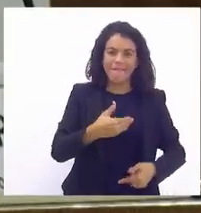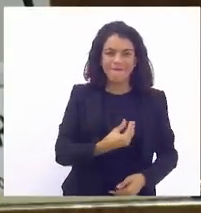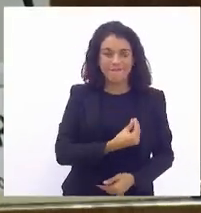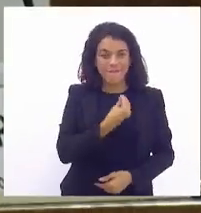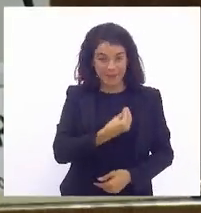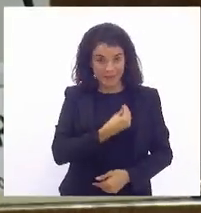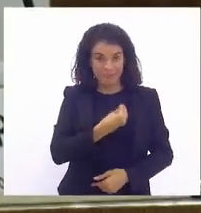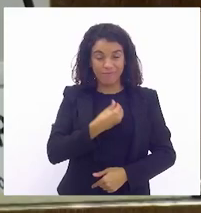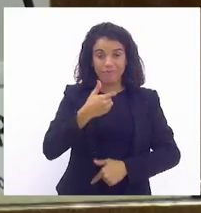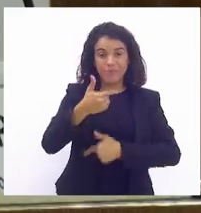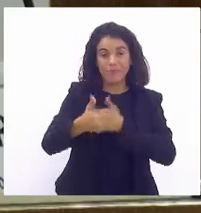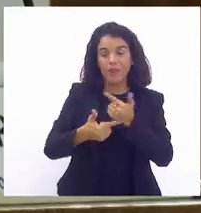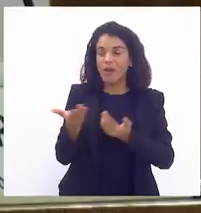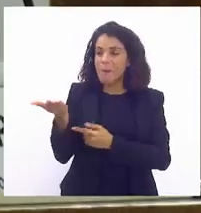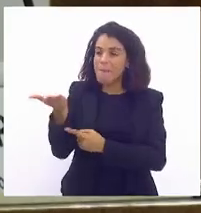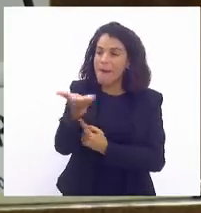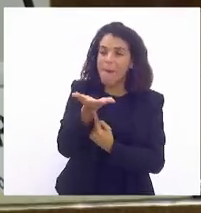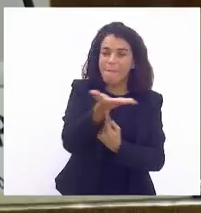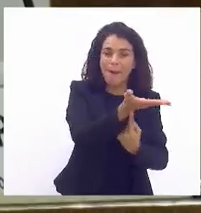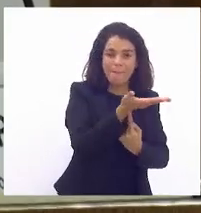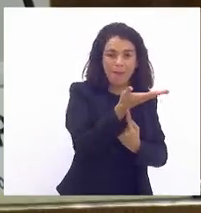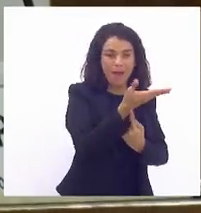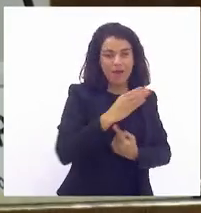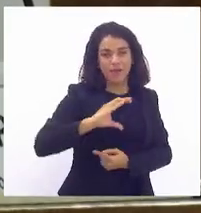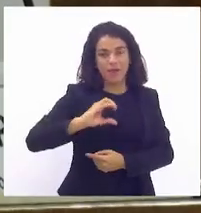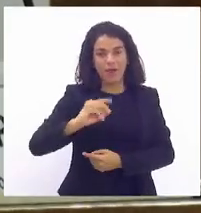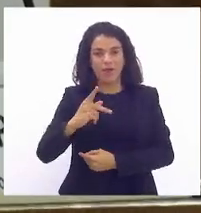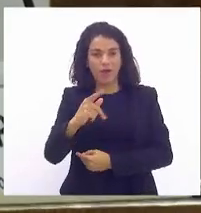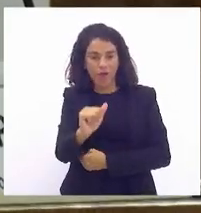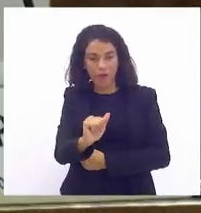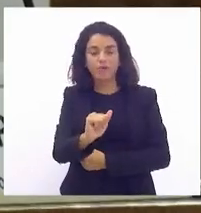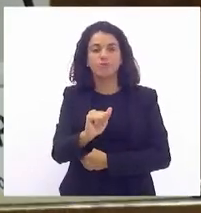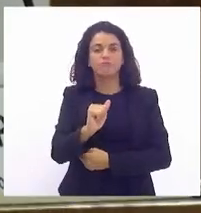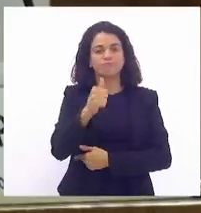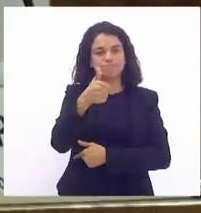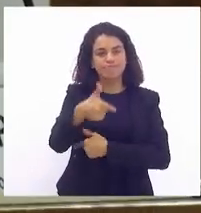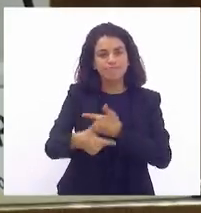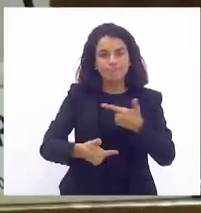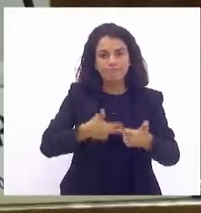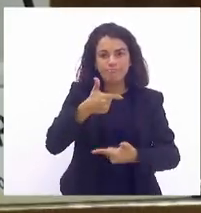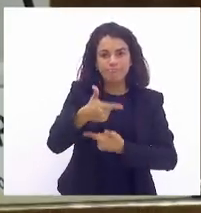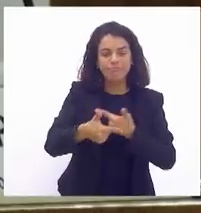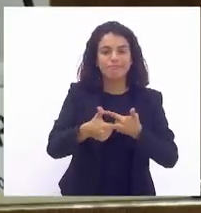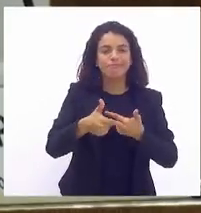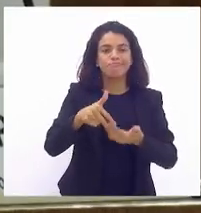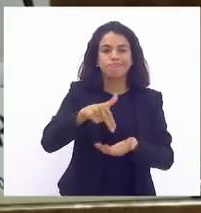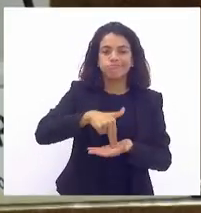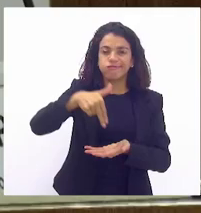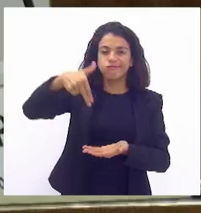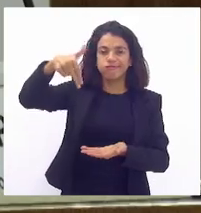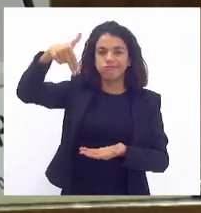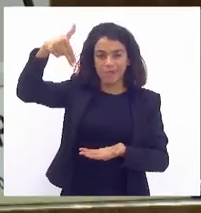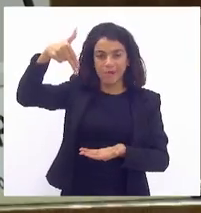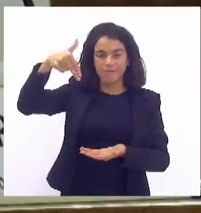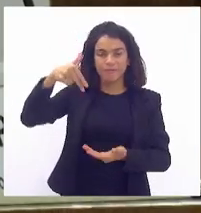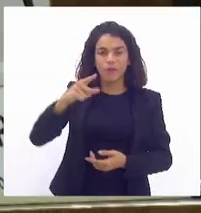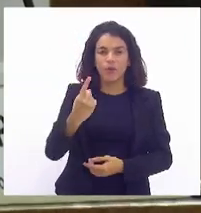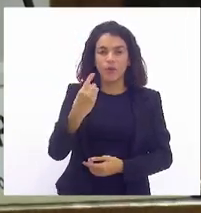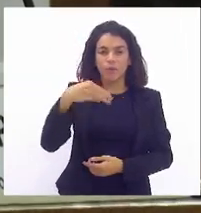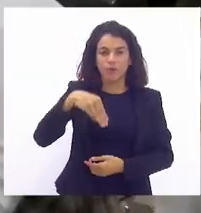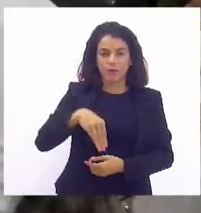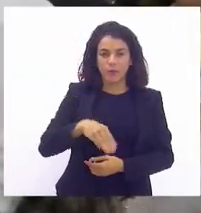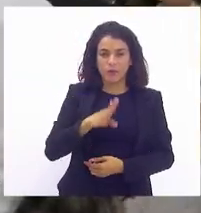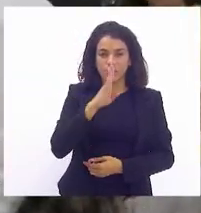da Câmara dos Vereadores de Volta Redonda e que fez sua Páscoa recentemente. Porém, vamos fazer um minuto de silêncio, por